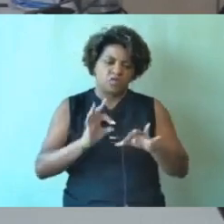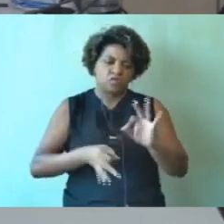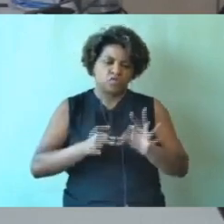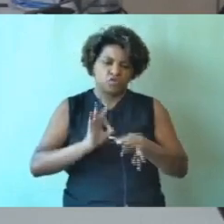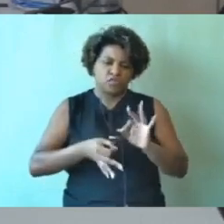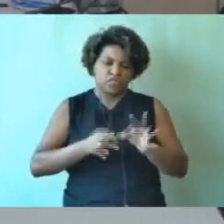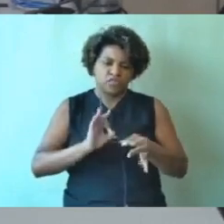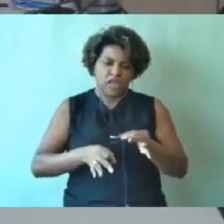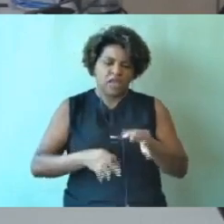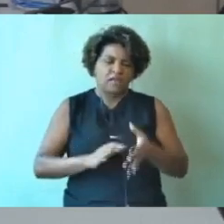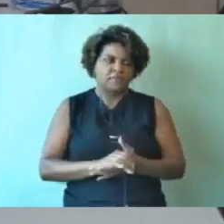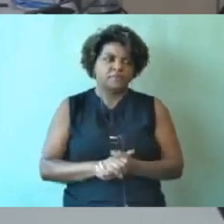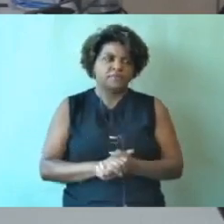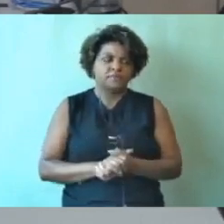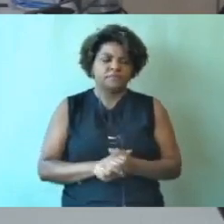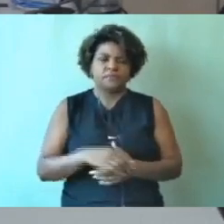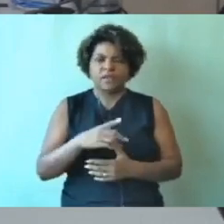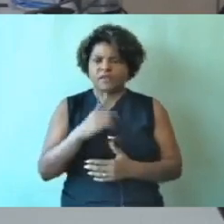judicializadas. Nós temos...